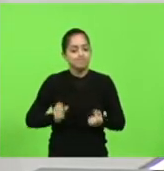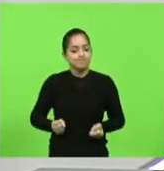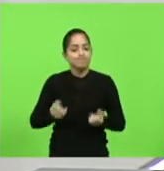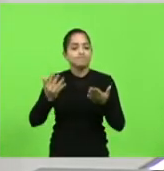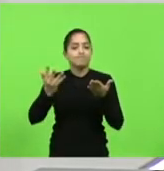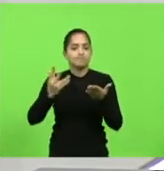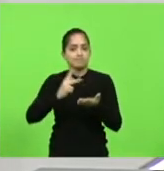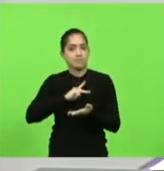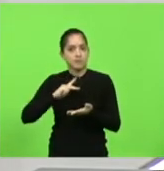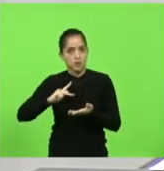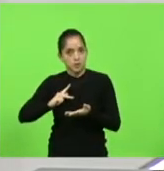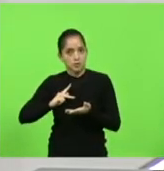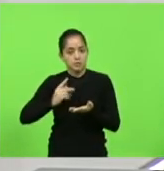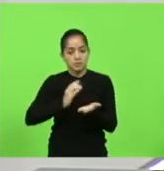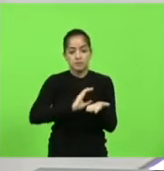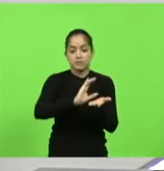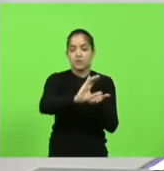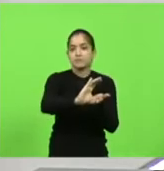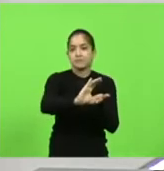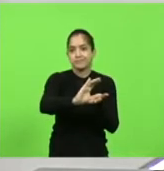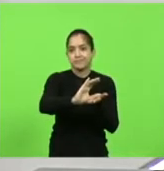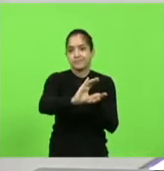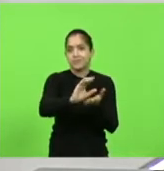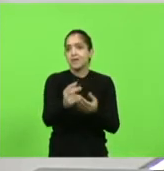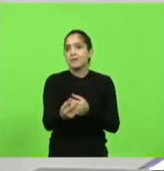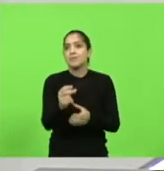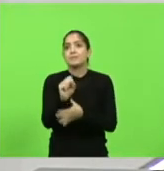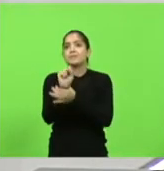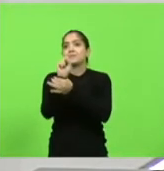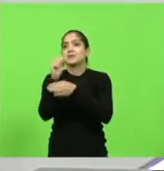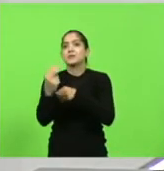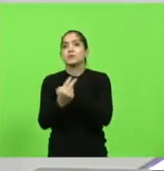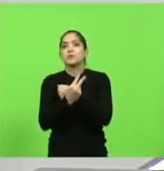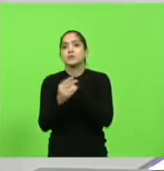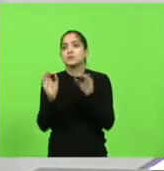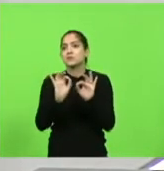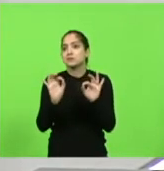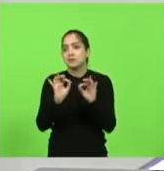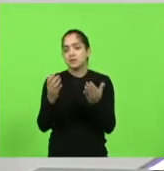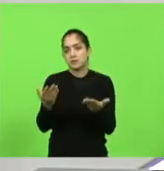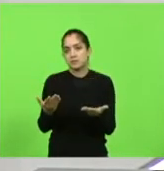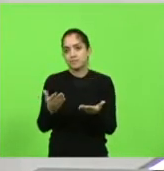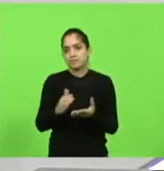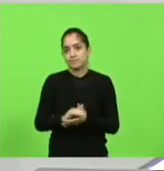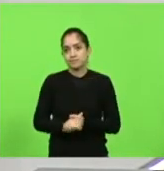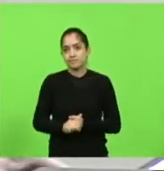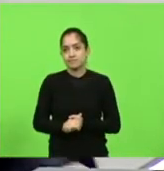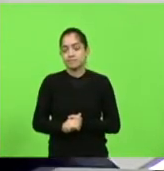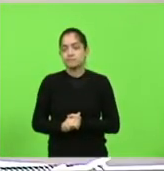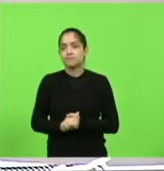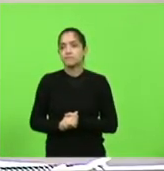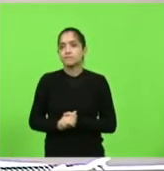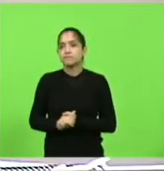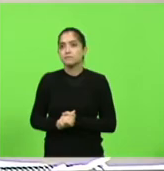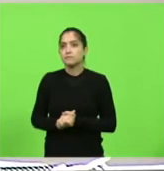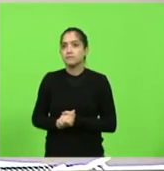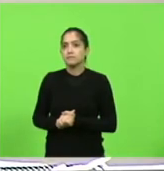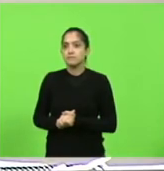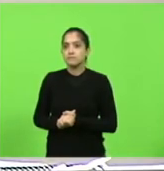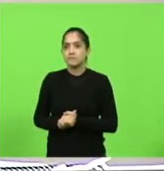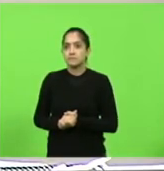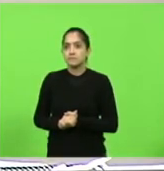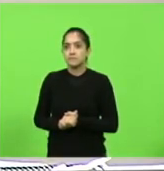foram investidos para não ter segurança nas escolas. Obrigado, presidente. Obrigado,